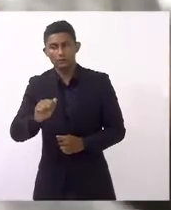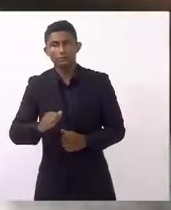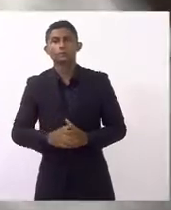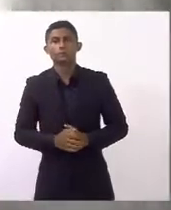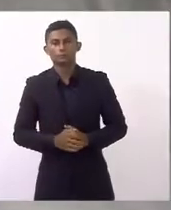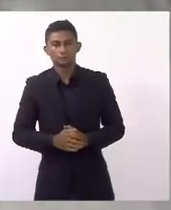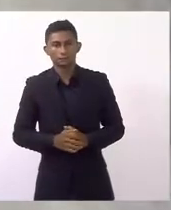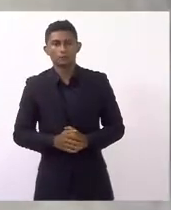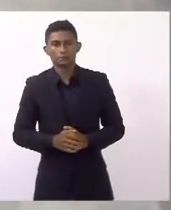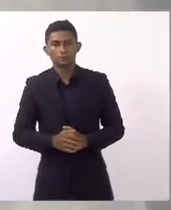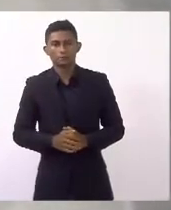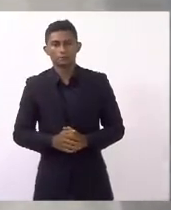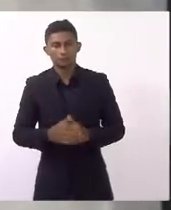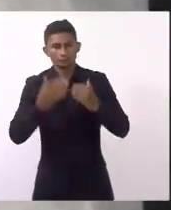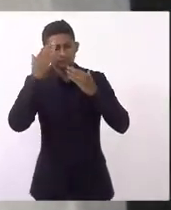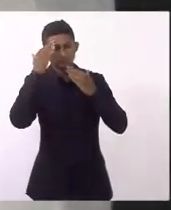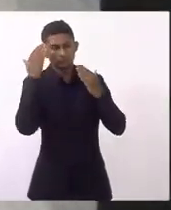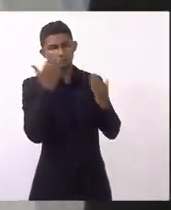Adailton